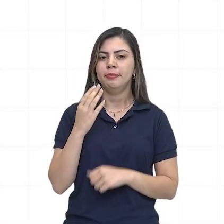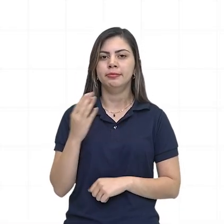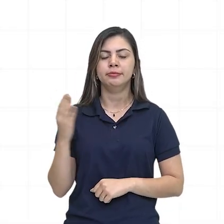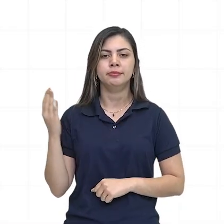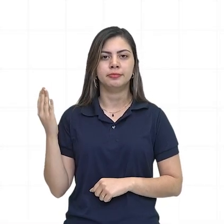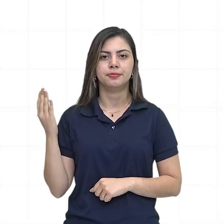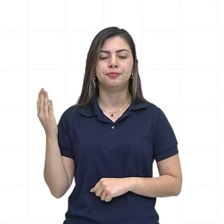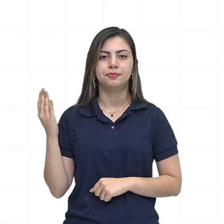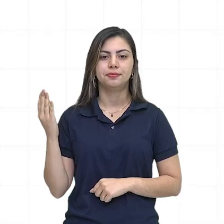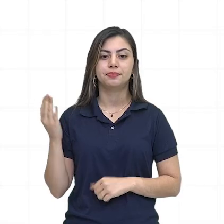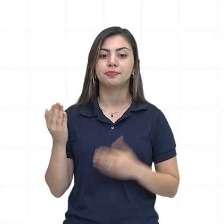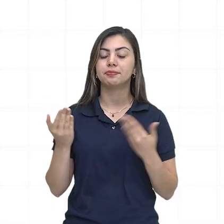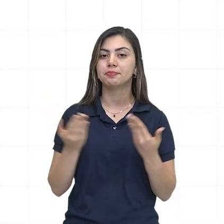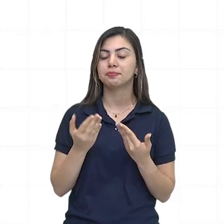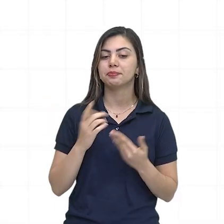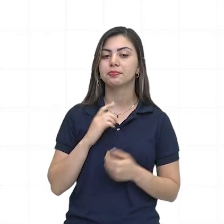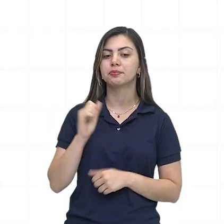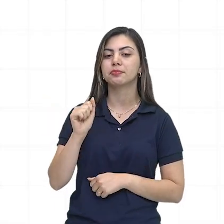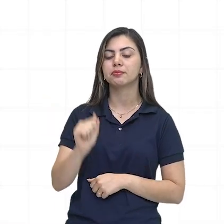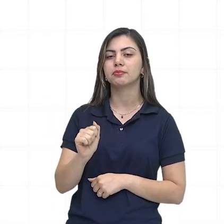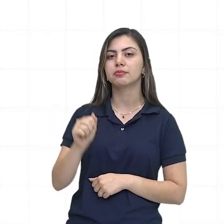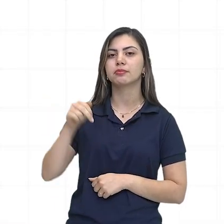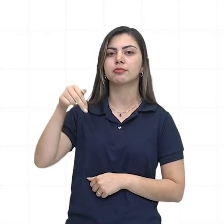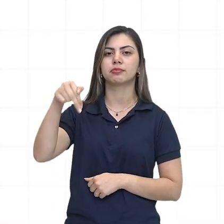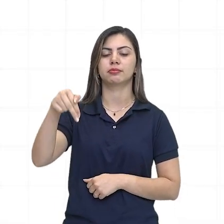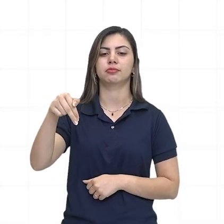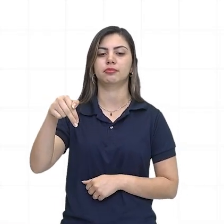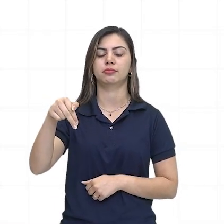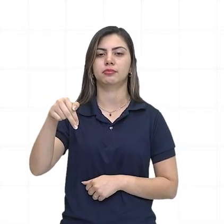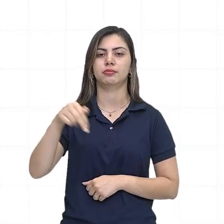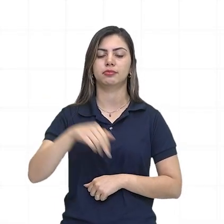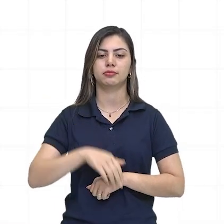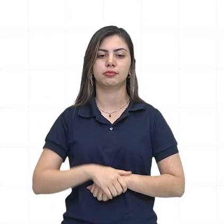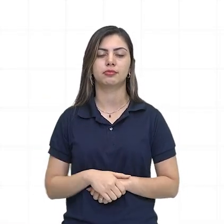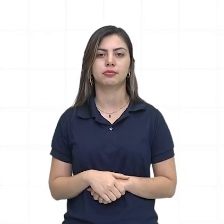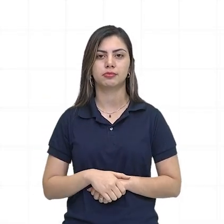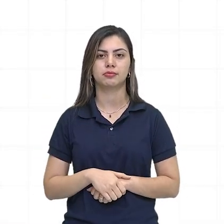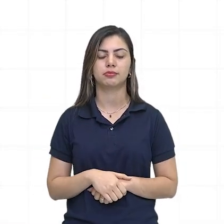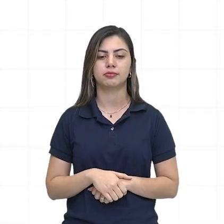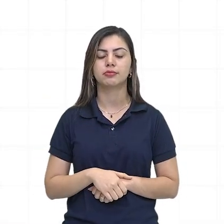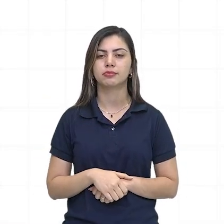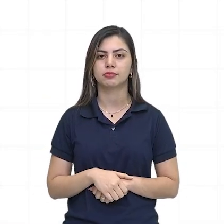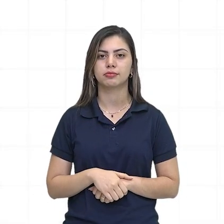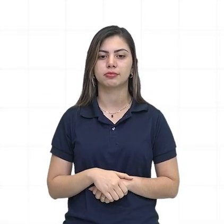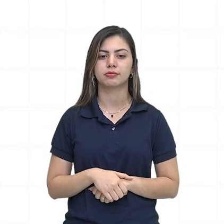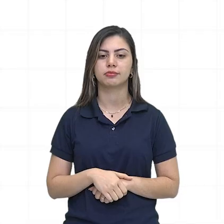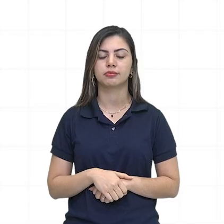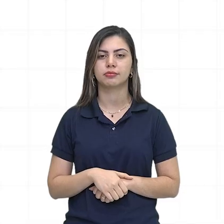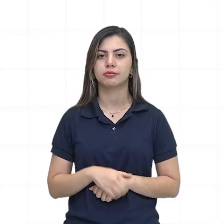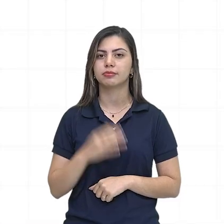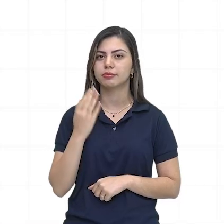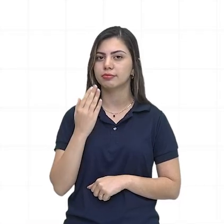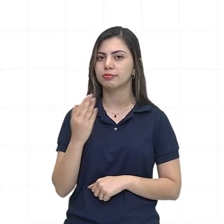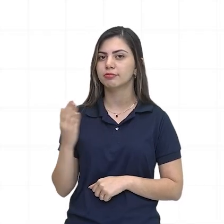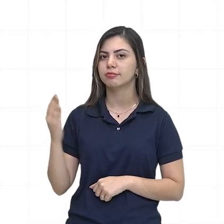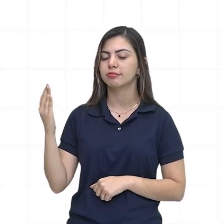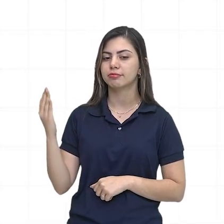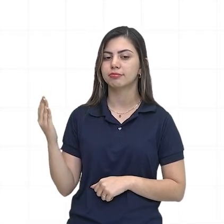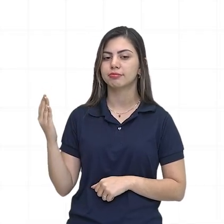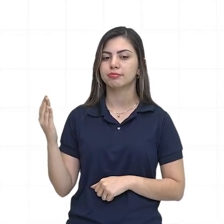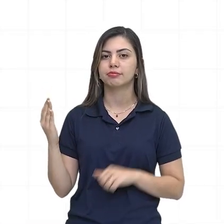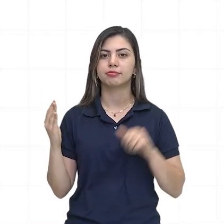nós temos aqui uma escrita, olha só, A elevado a N, beleza? Ó, A elevado a N,